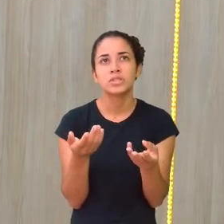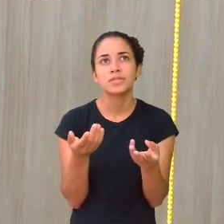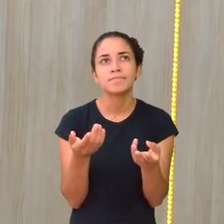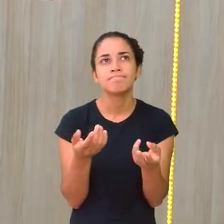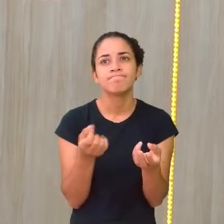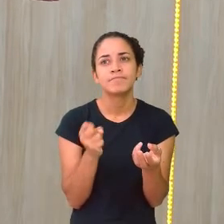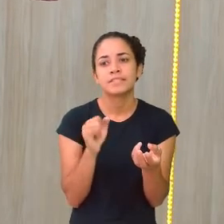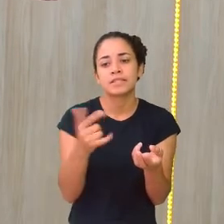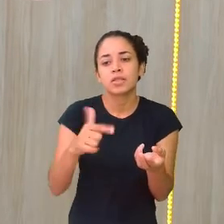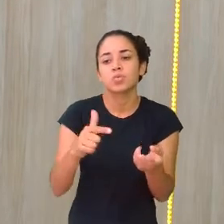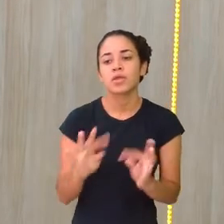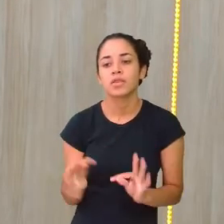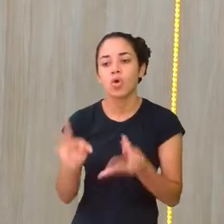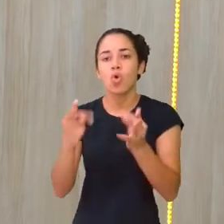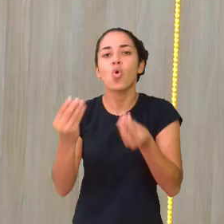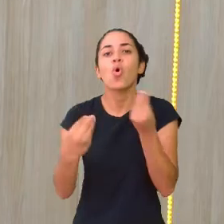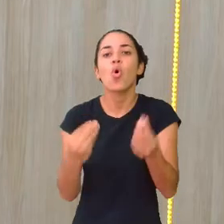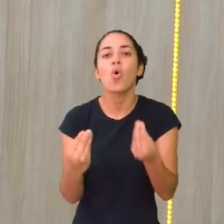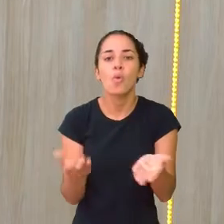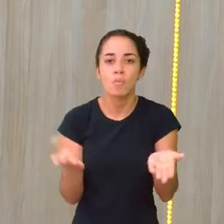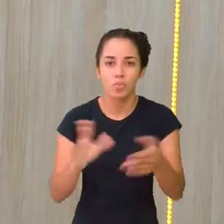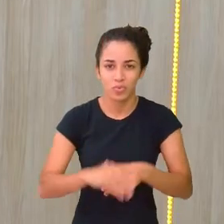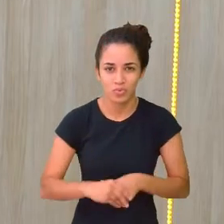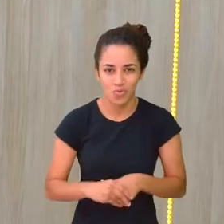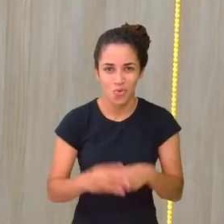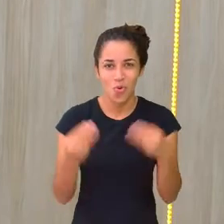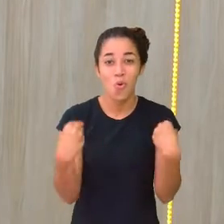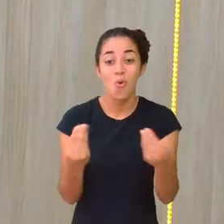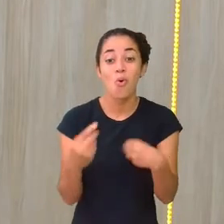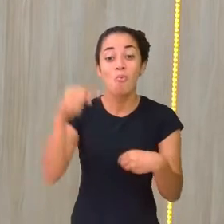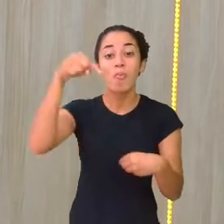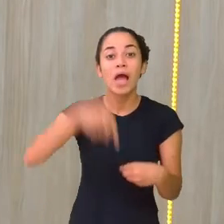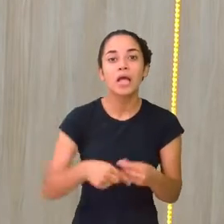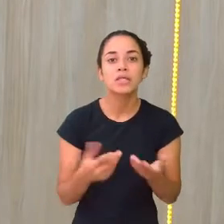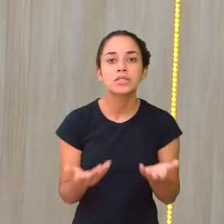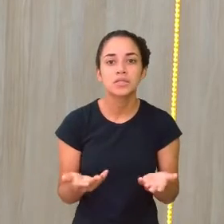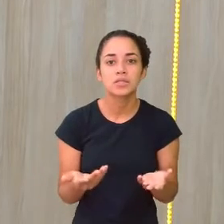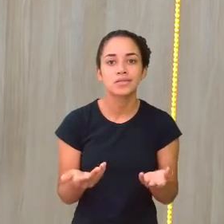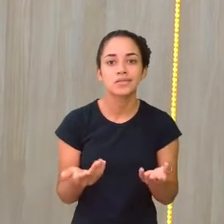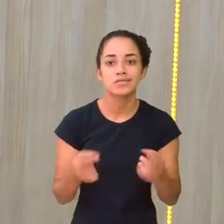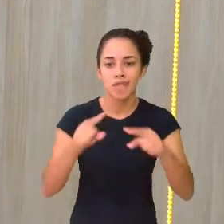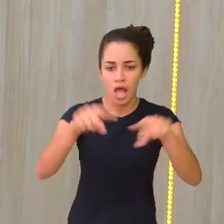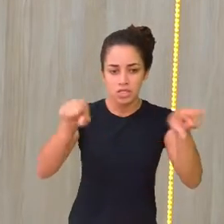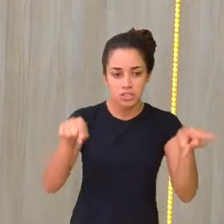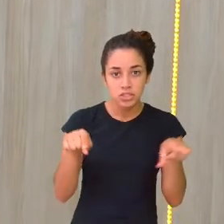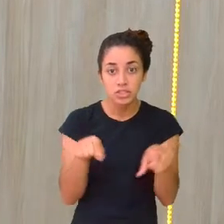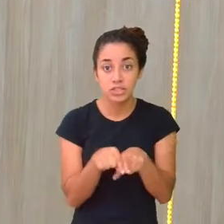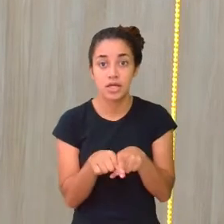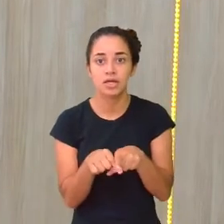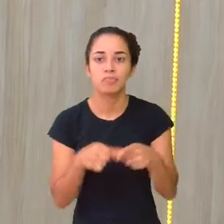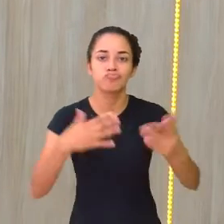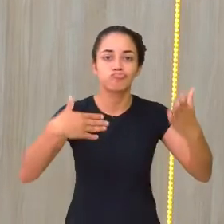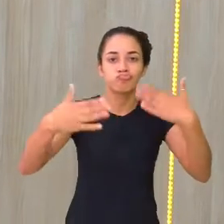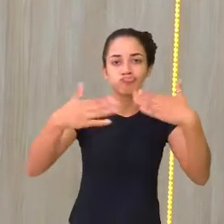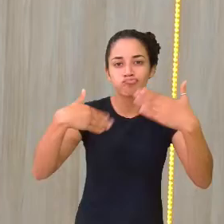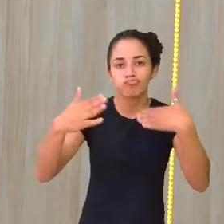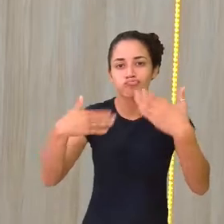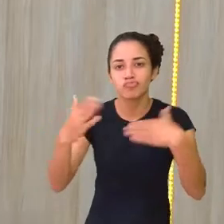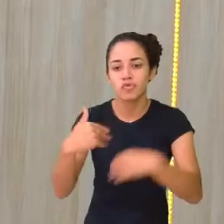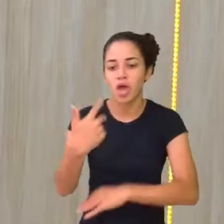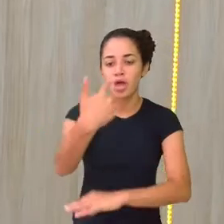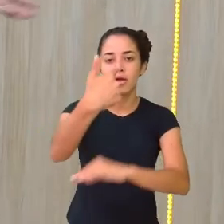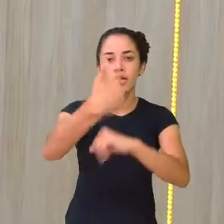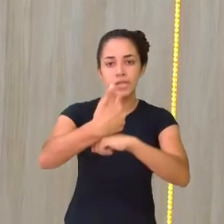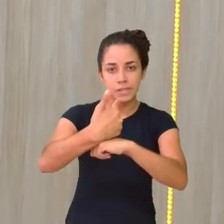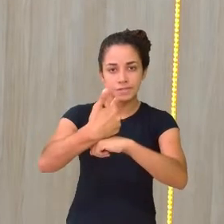a tecnologia, né, professora? Verdade. Como é que a gente estaria aqui hoje, dentro de um estúdio, dialogando, né, em frente a